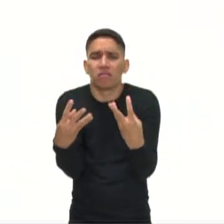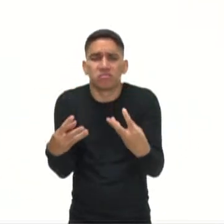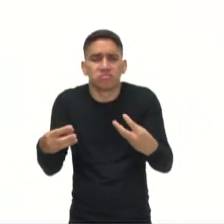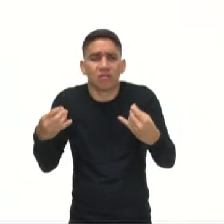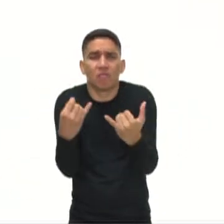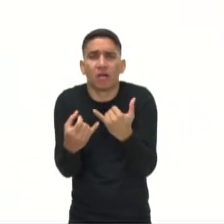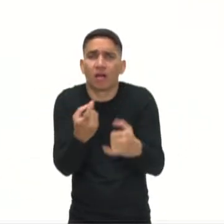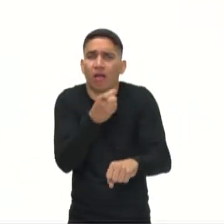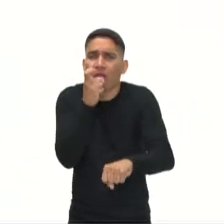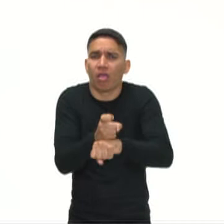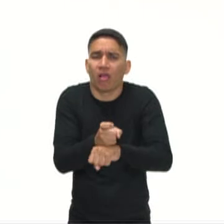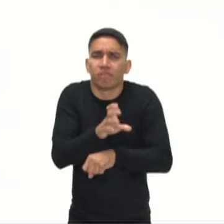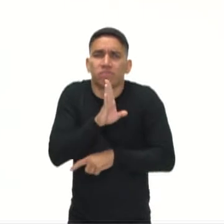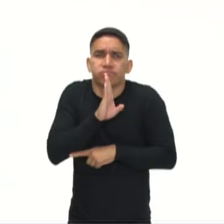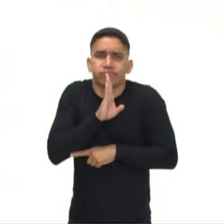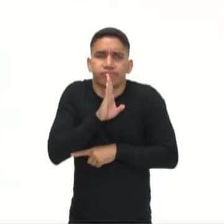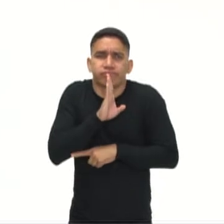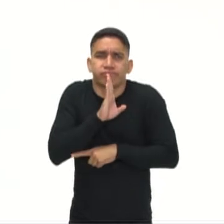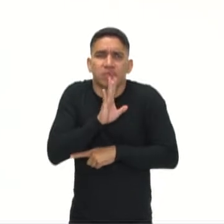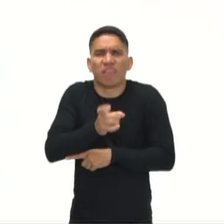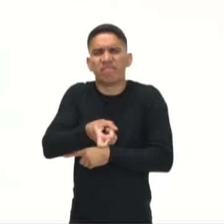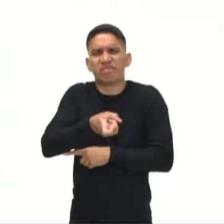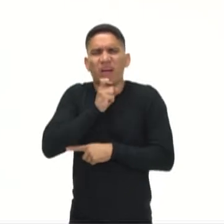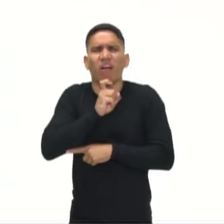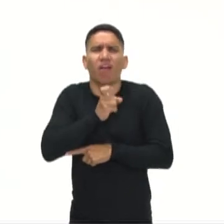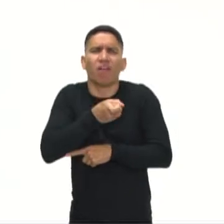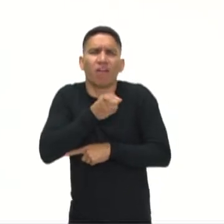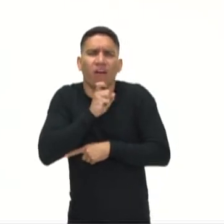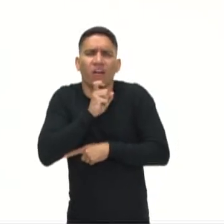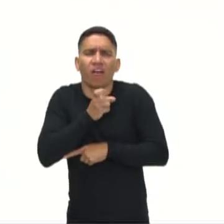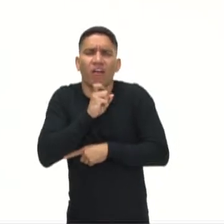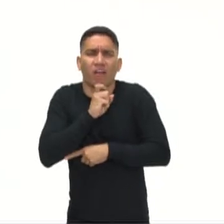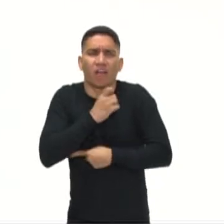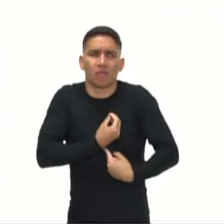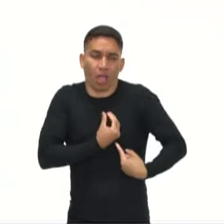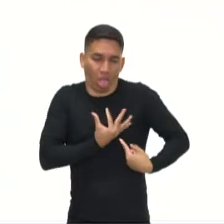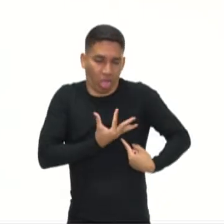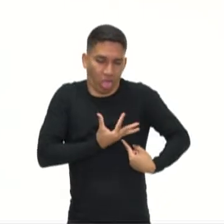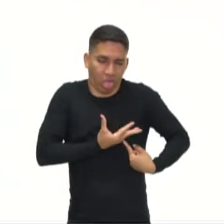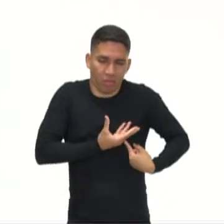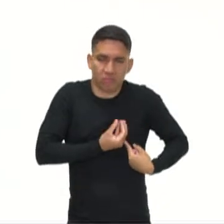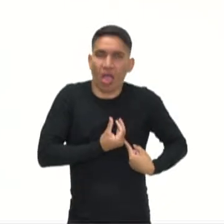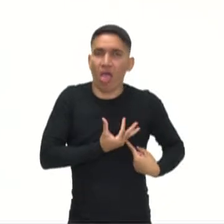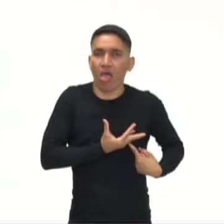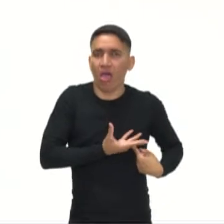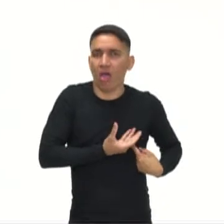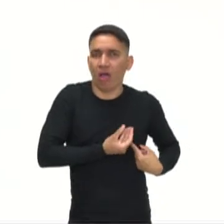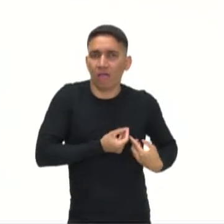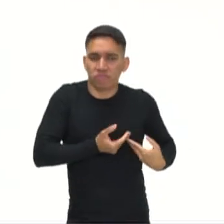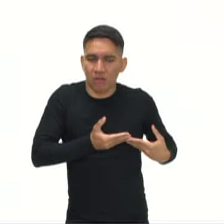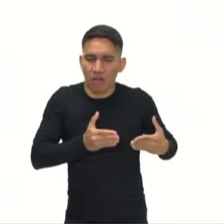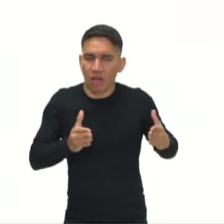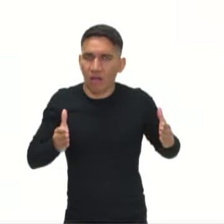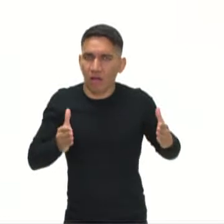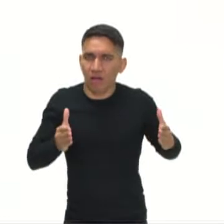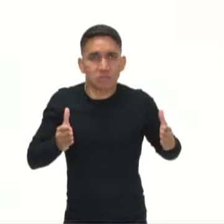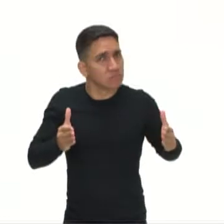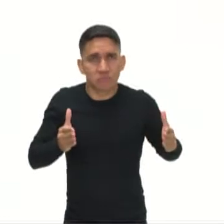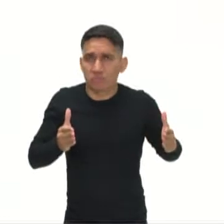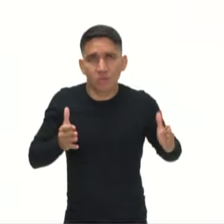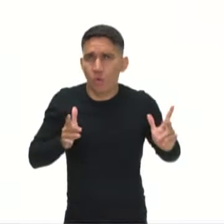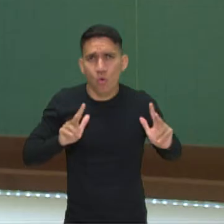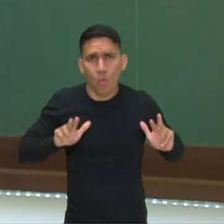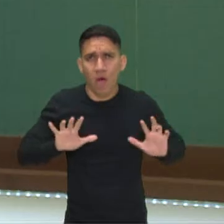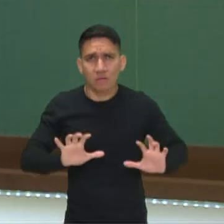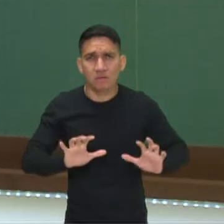e frias e mortas. Eu não tinha este coração que nem se mostra. Vamos